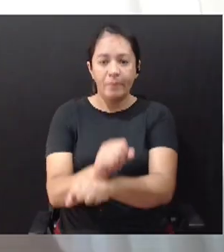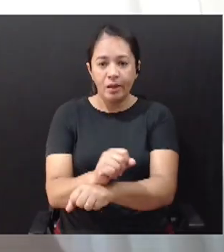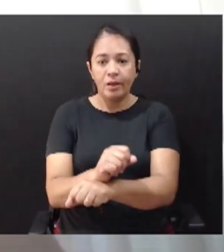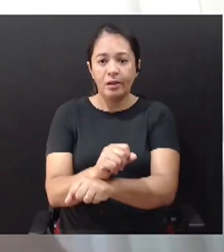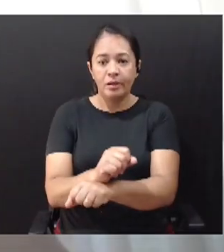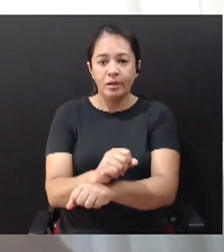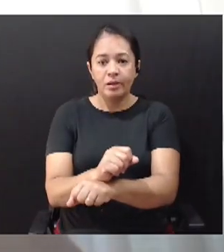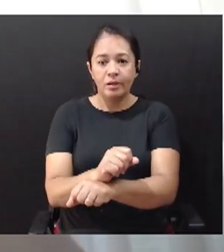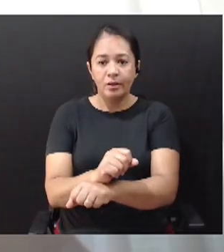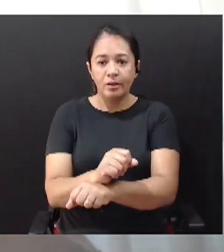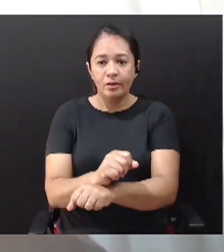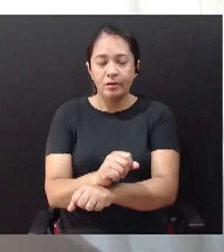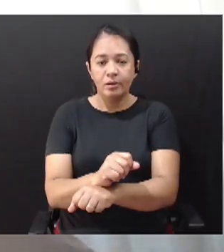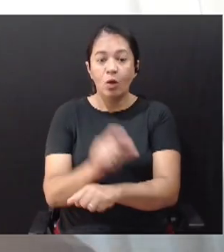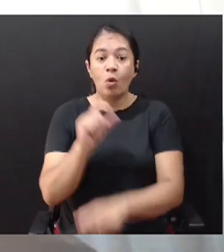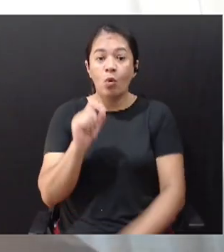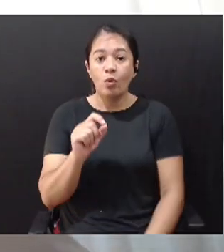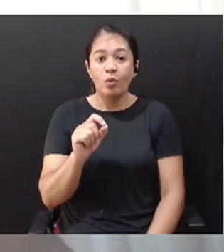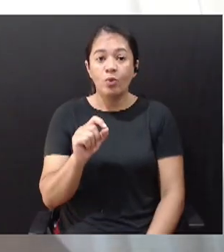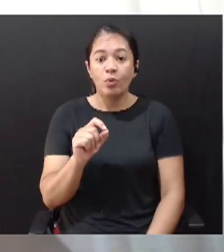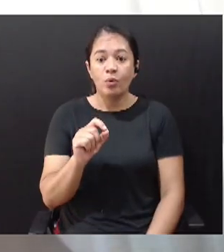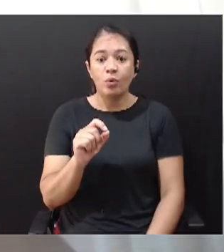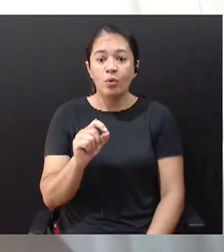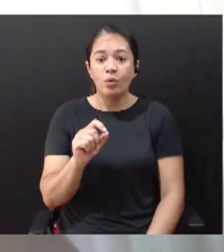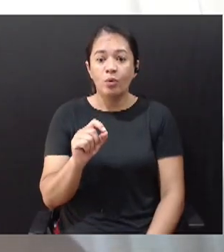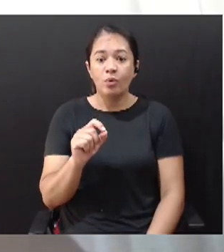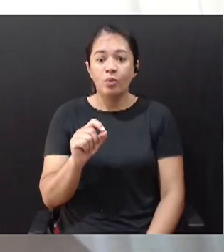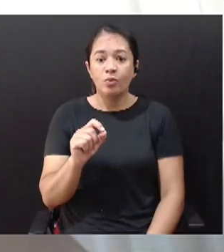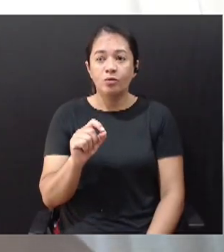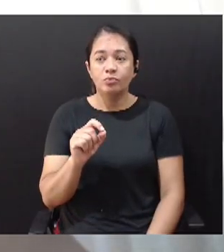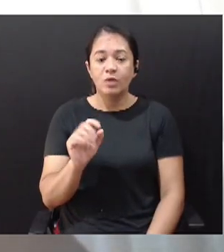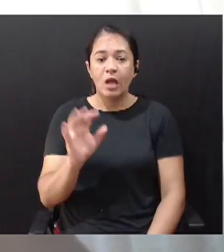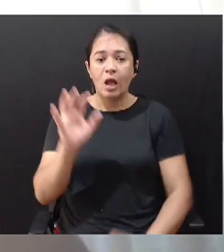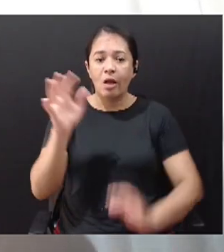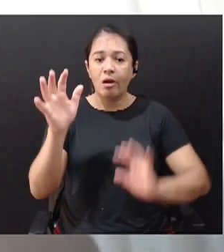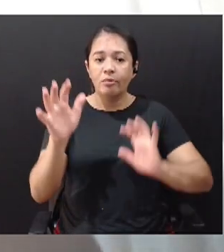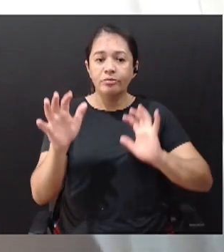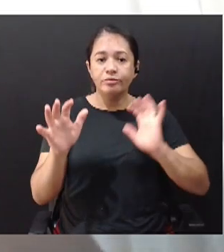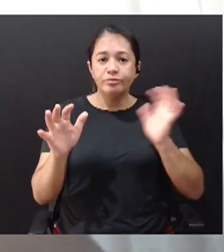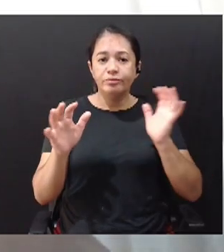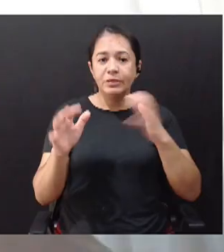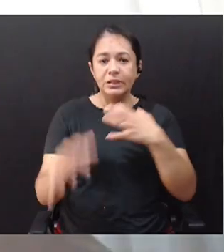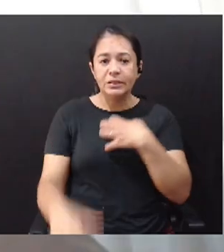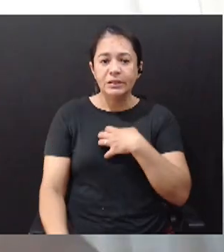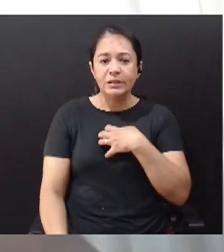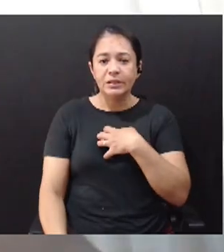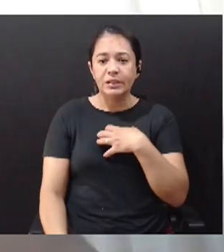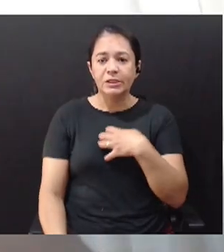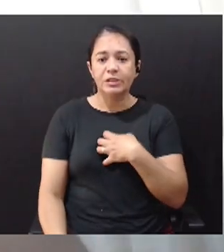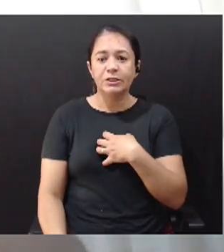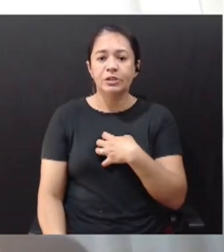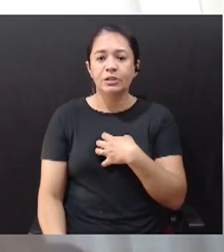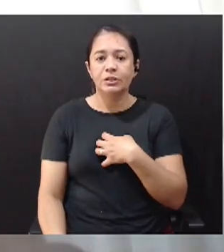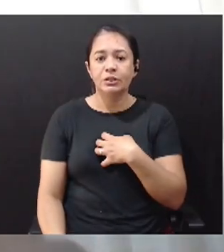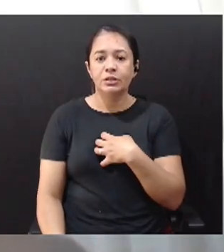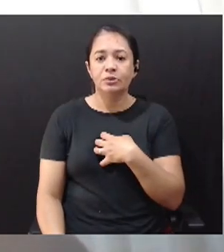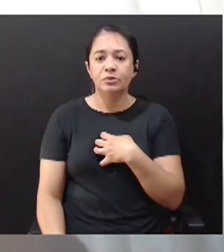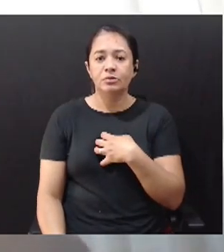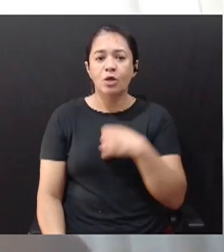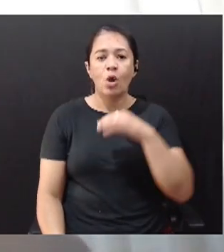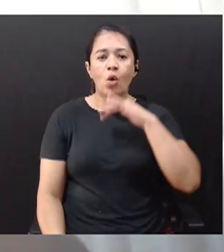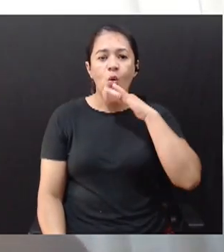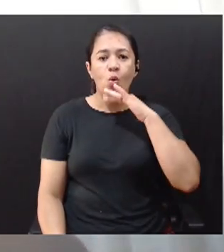o que está me gerando tantos sentimentos ruins, né?